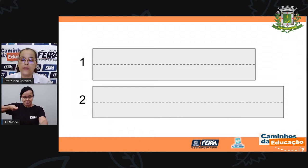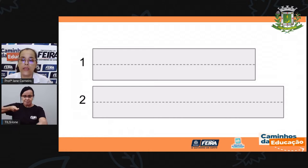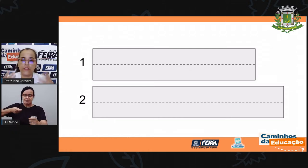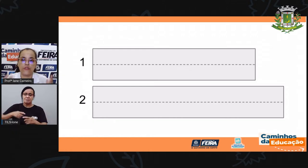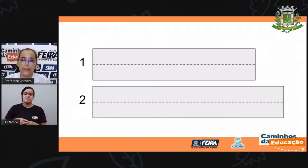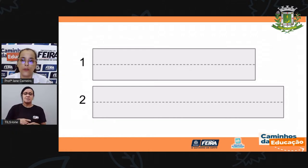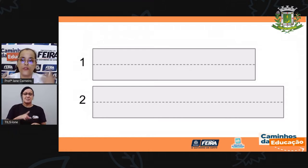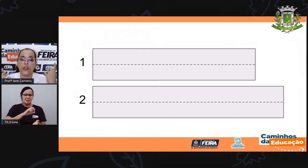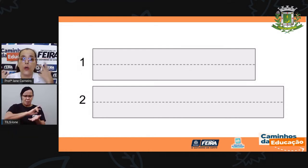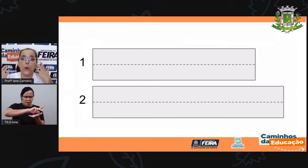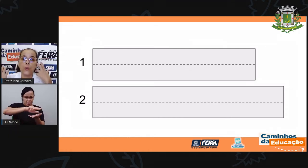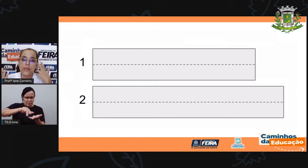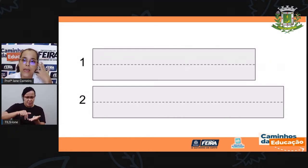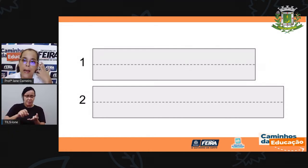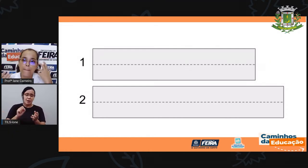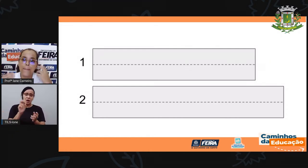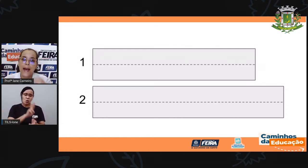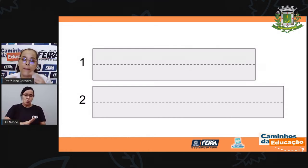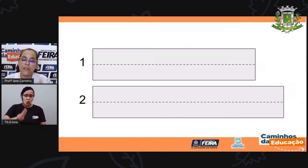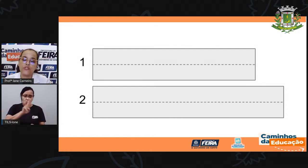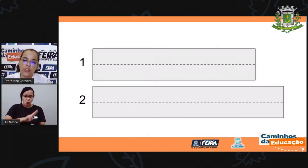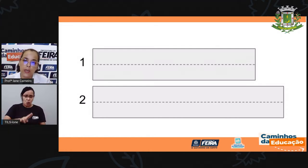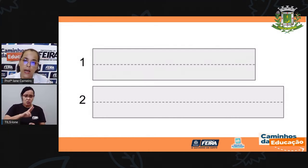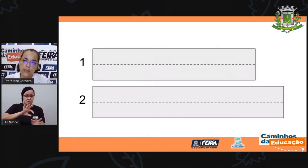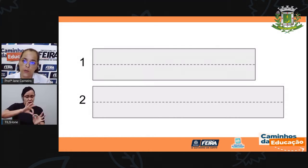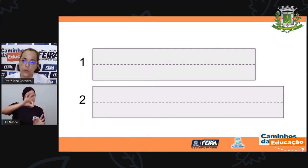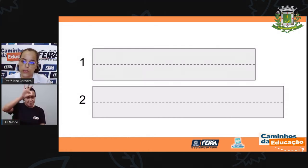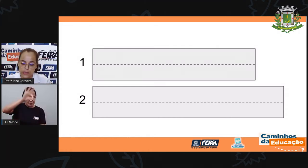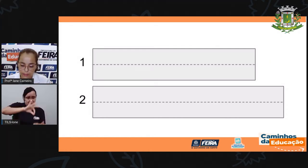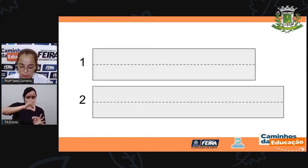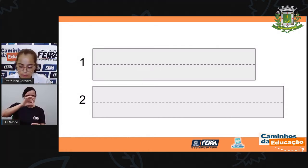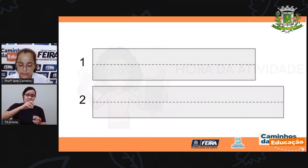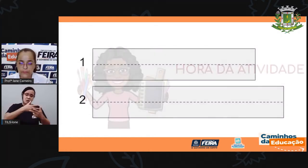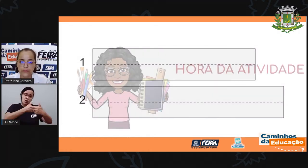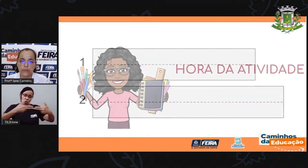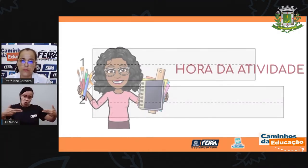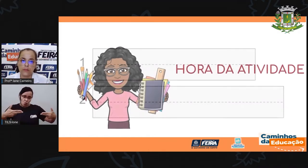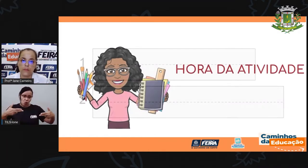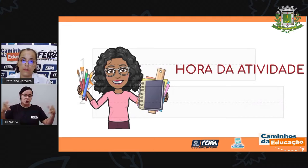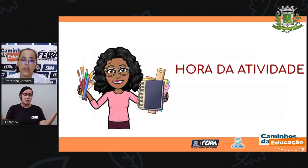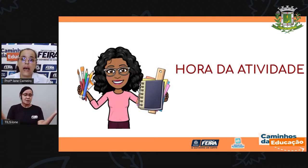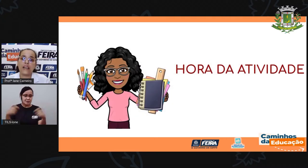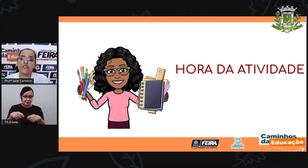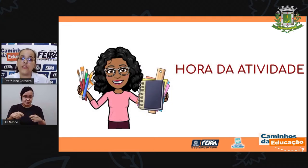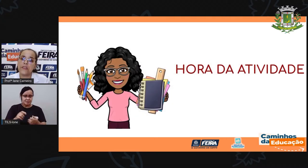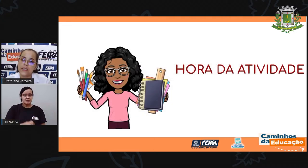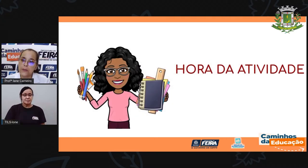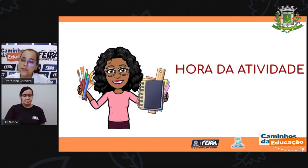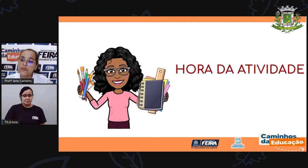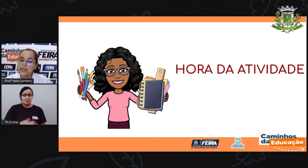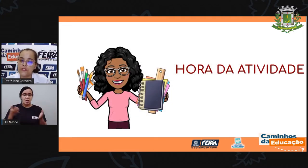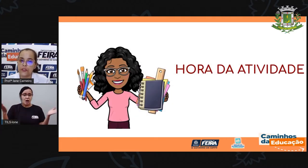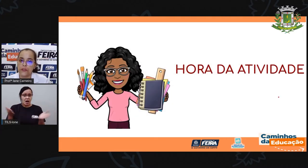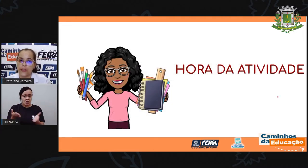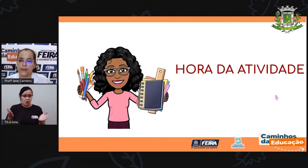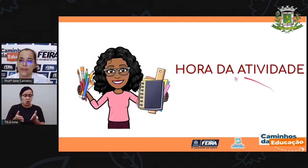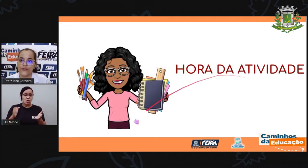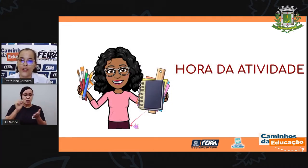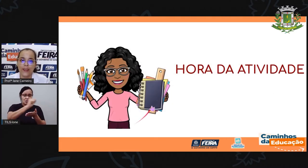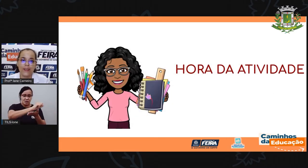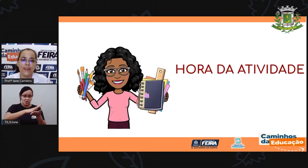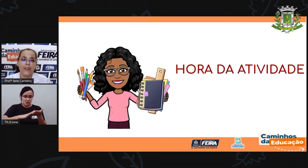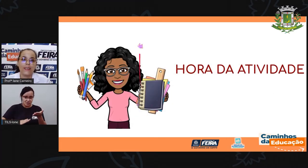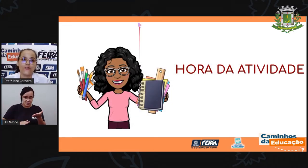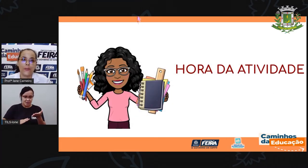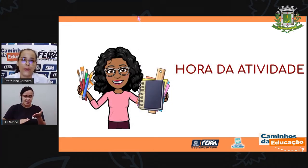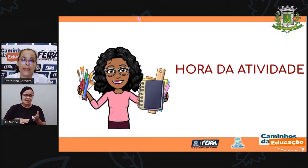instrumentos que a gente pode usar para medir as coisas, tá bom? A gente vai fazer uma atividade agora. Tá